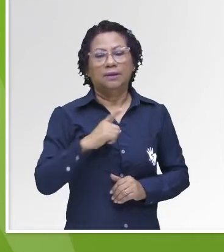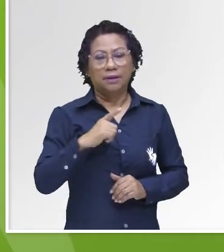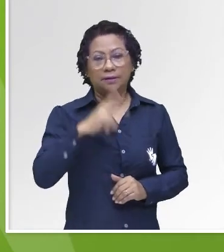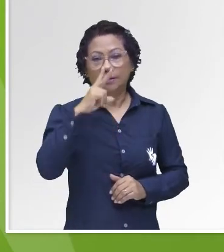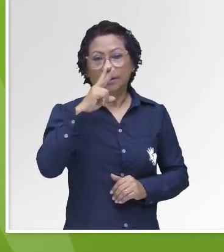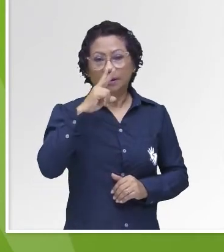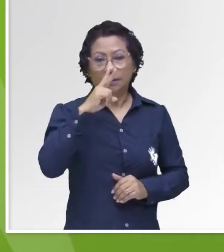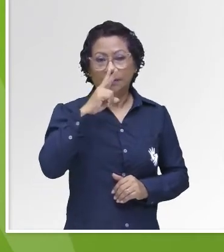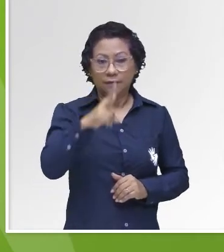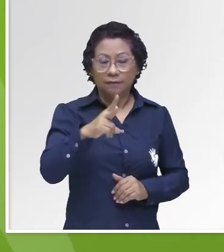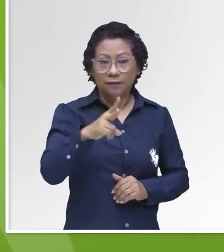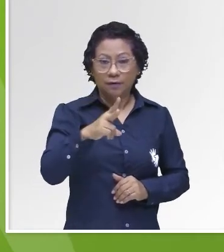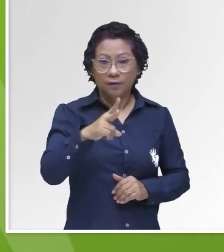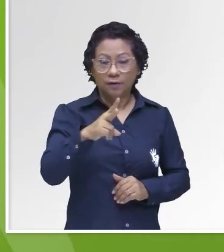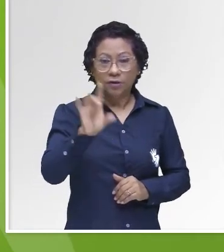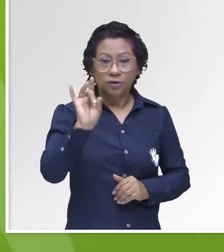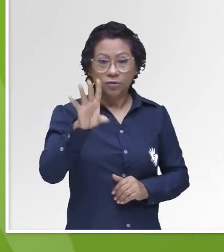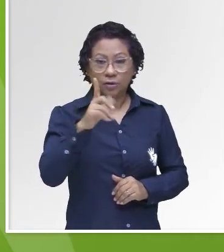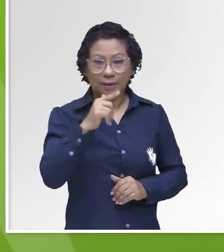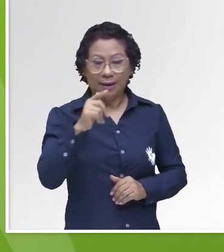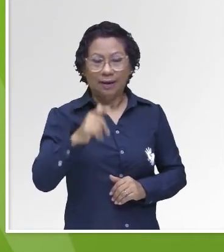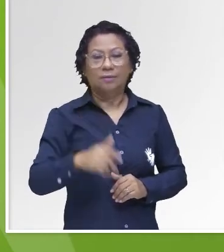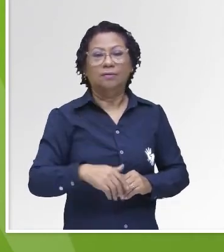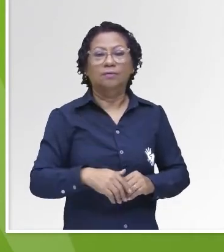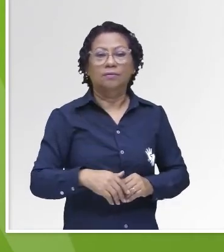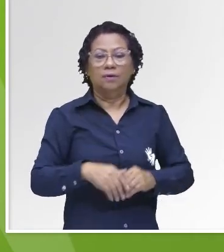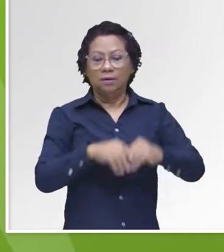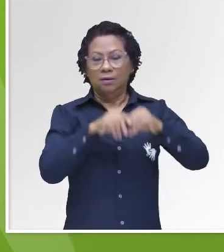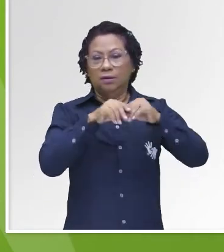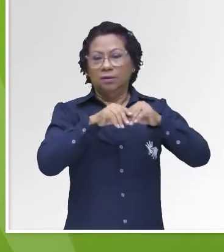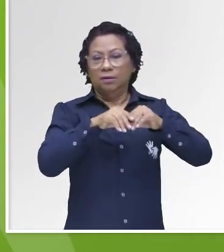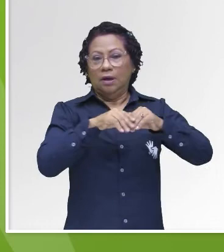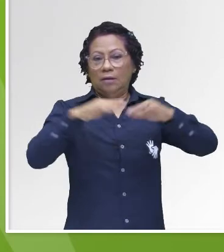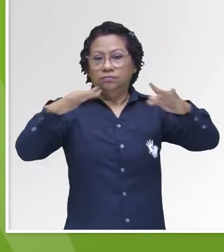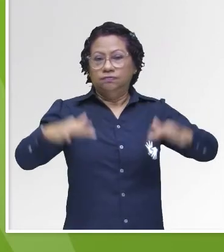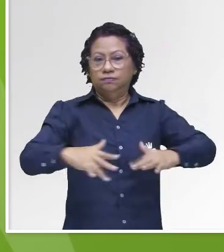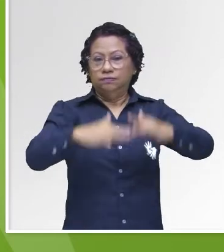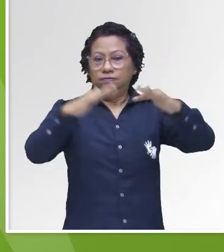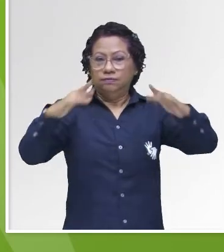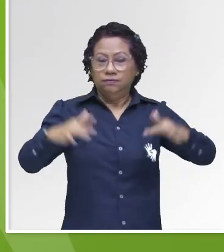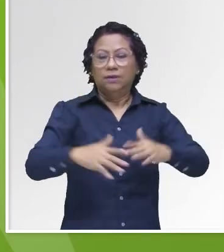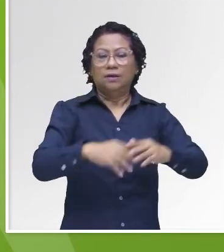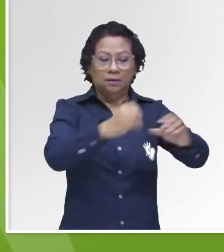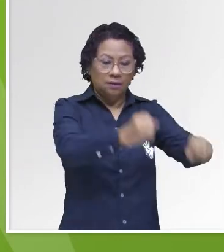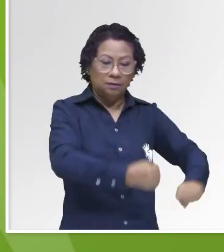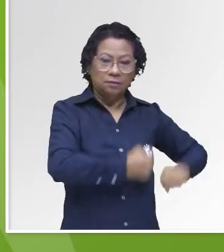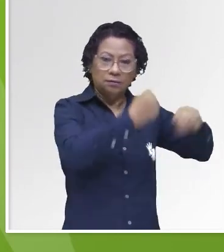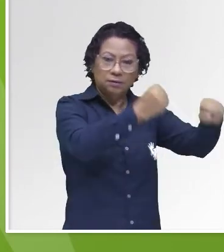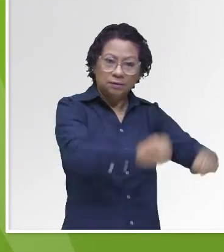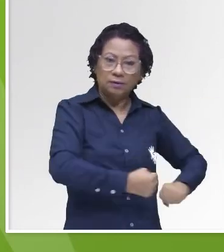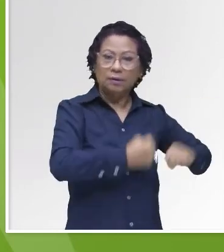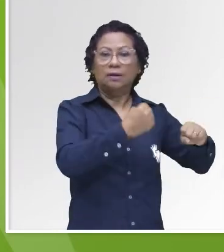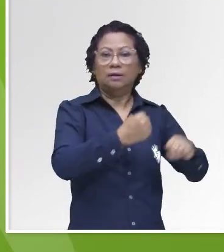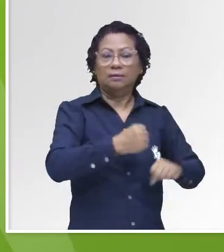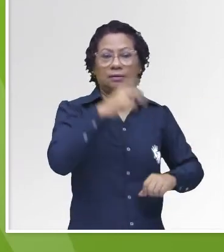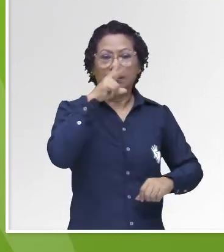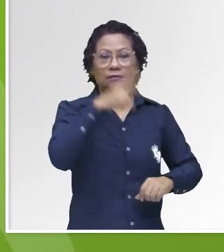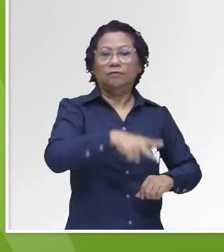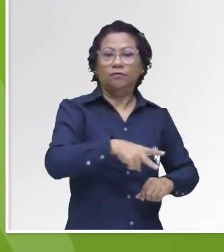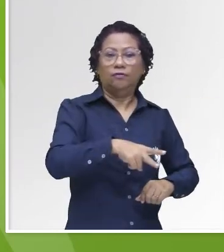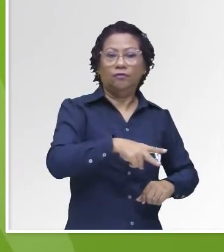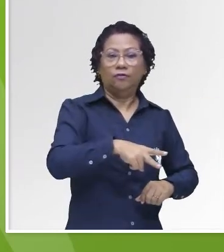vai acarretar que o movimento do barco vai ser essa resultante aqui, olha. Esse daqui vai ser a